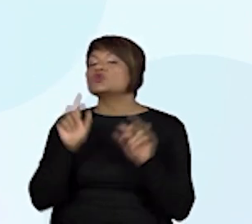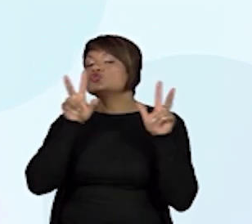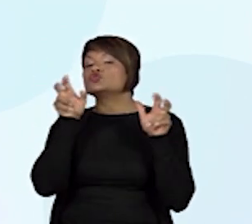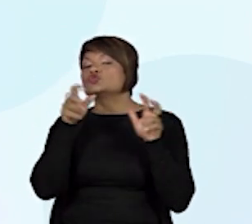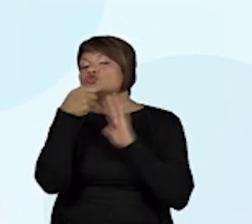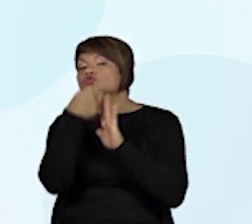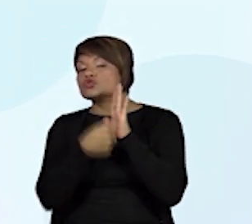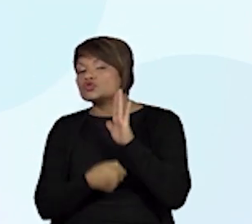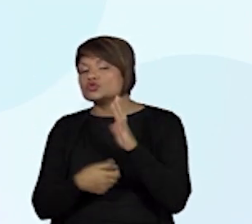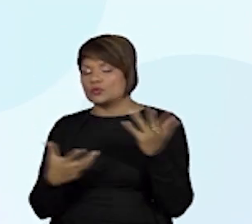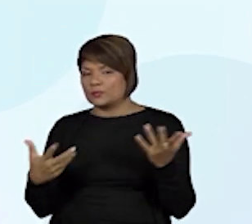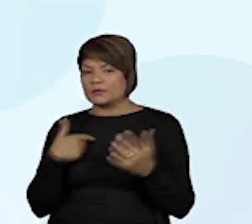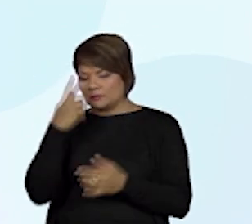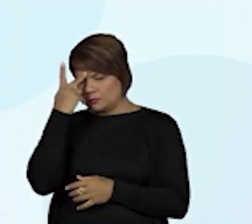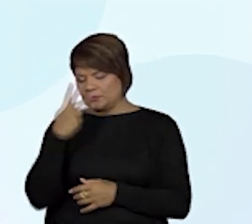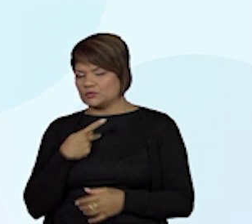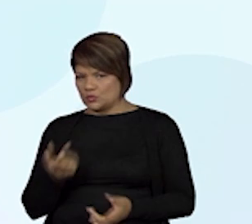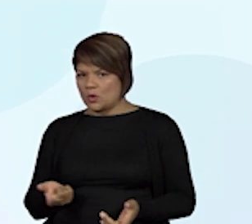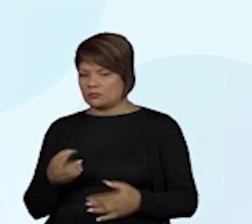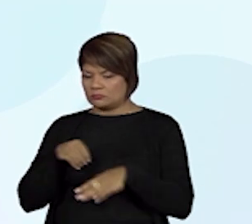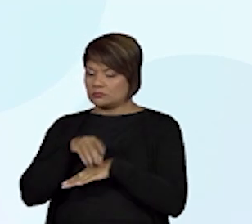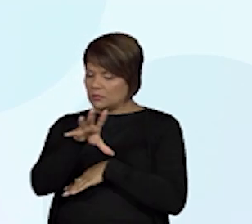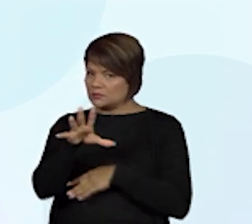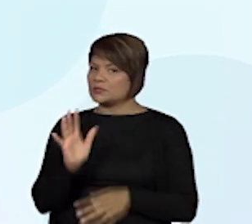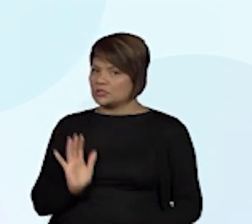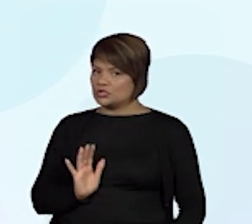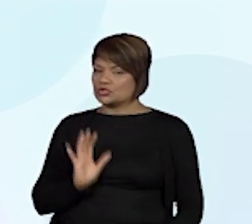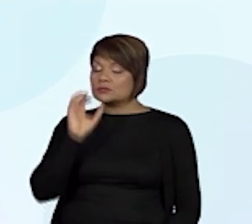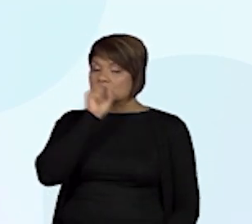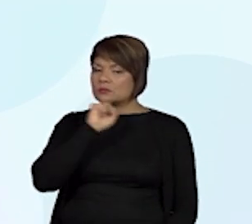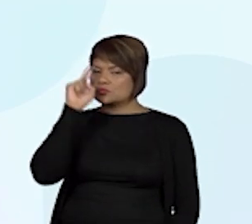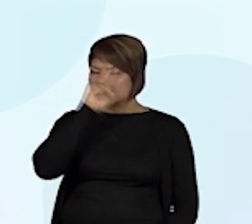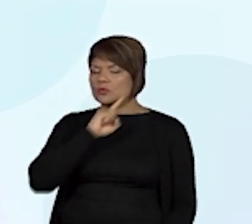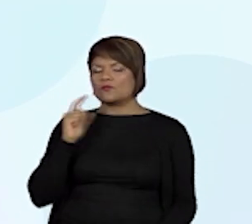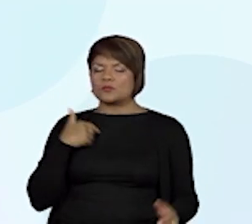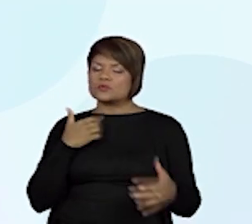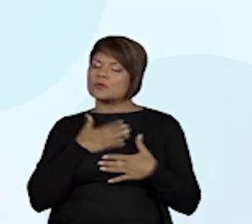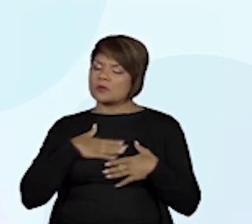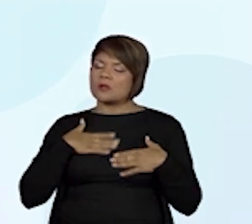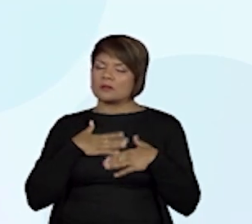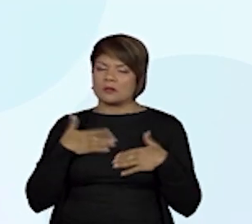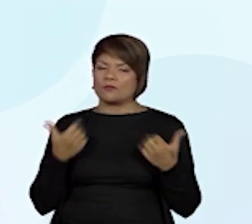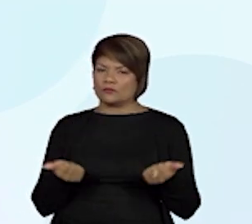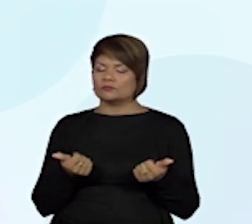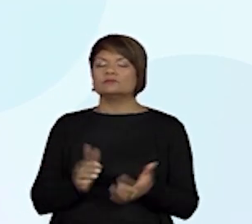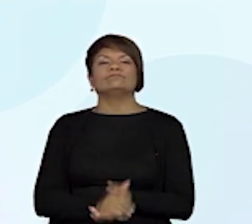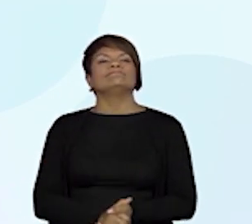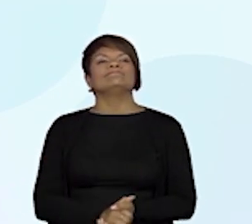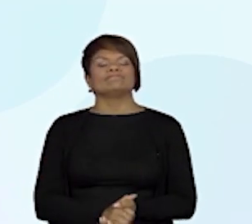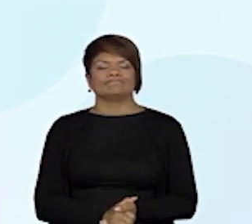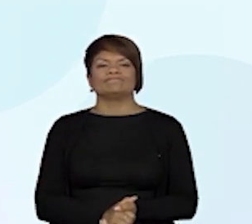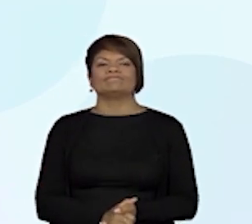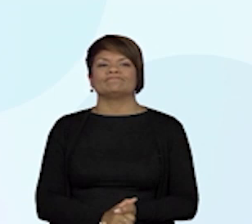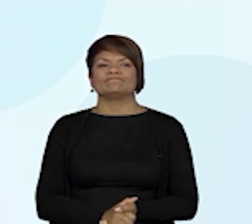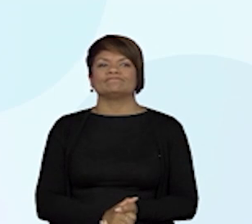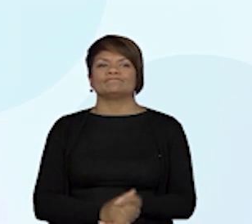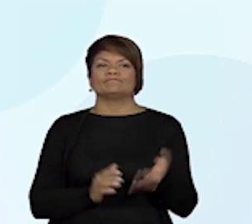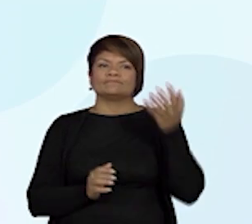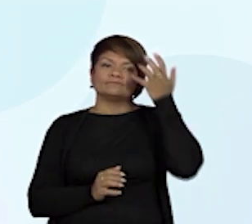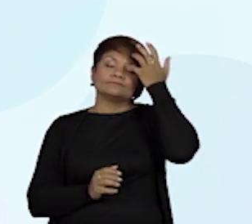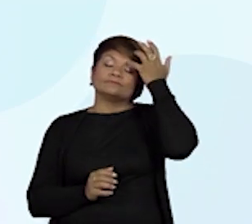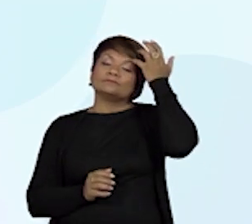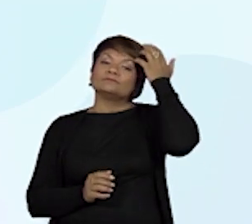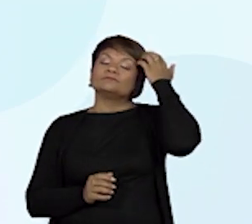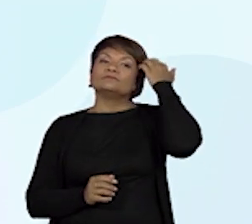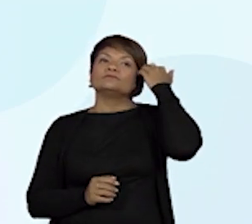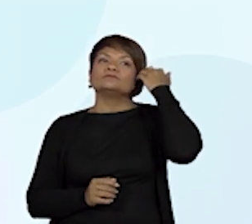ser bem pessoal. Ela transmite que foi um final de semana muito agradável, não foi, professora? Sim, sim. Fica claro. O que